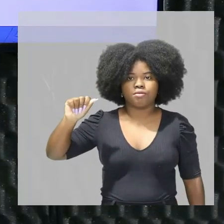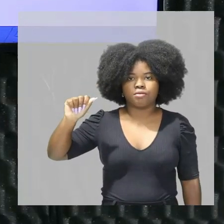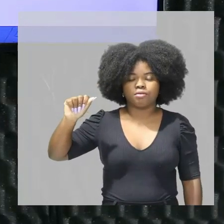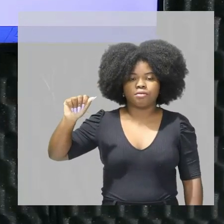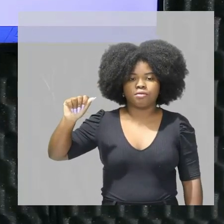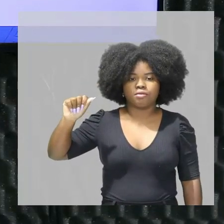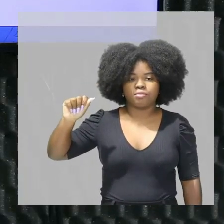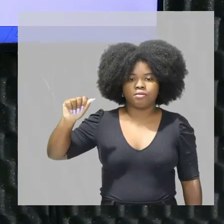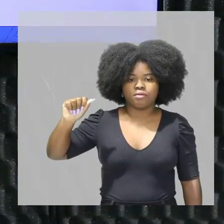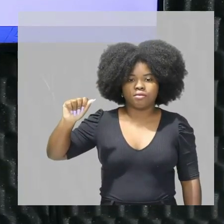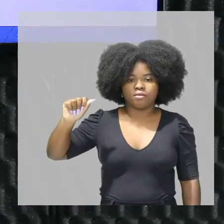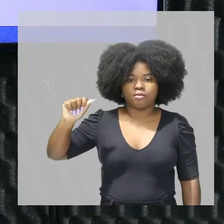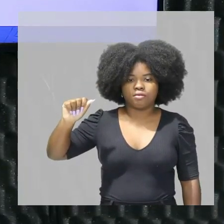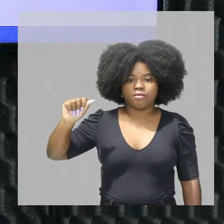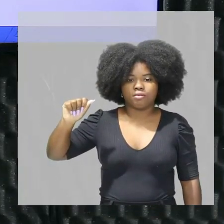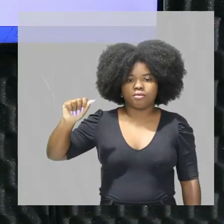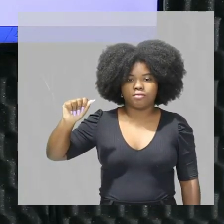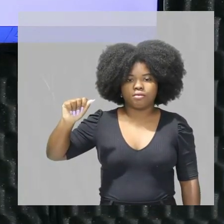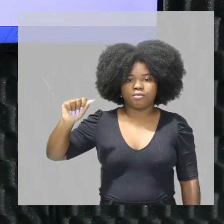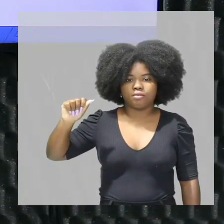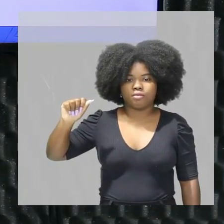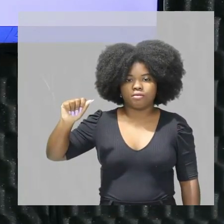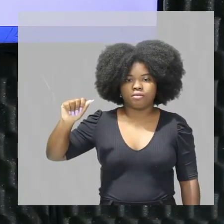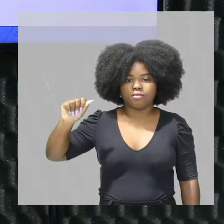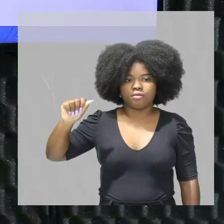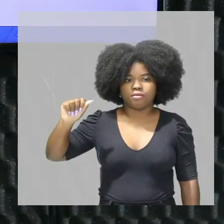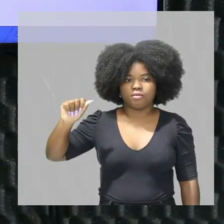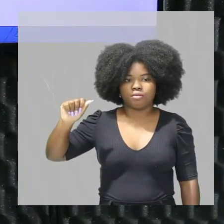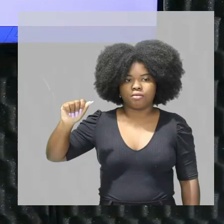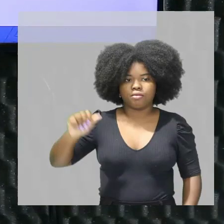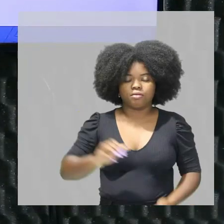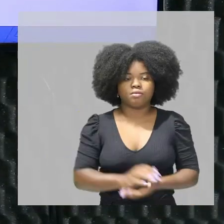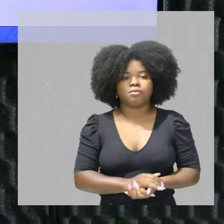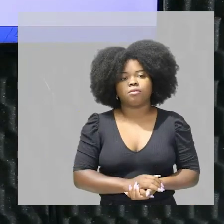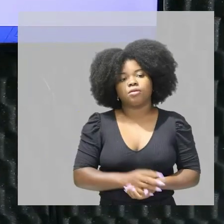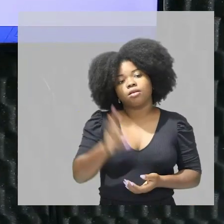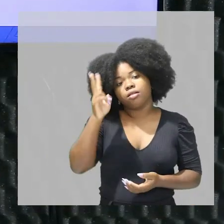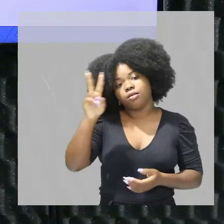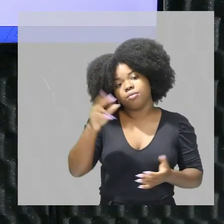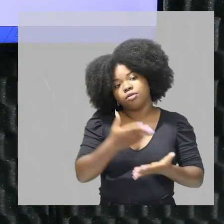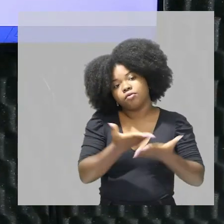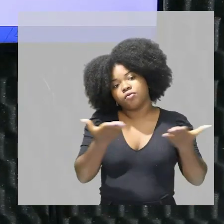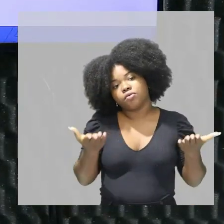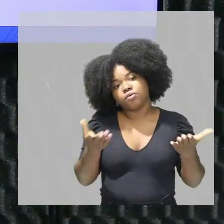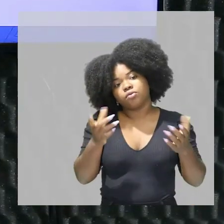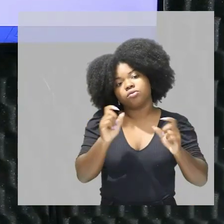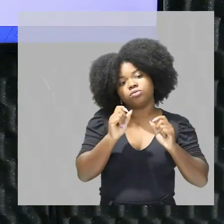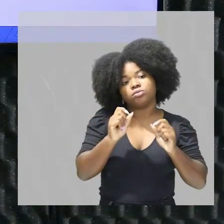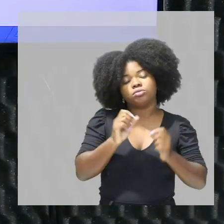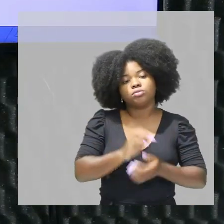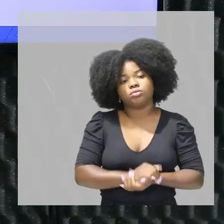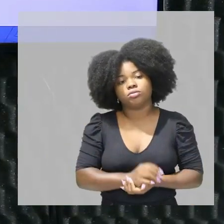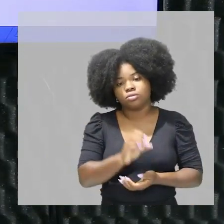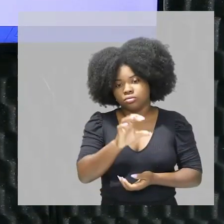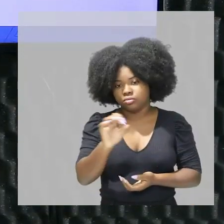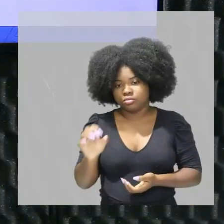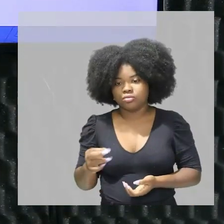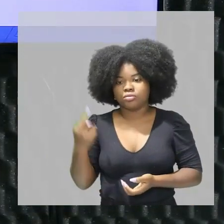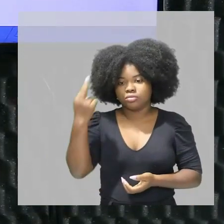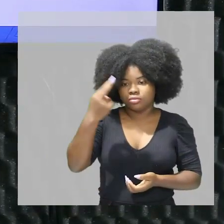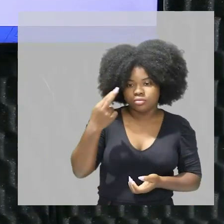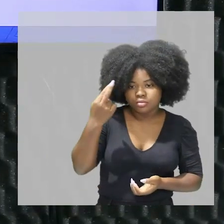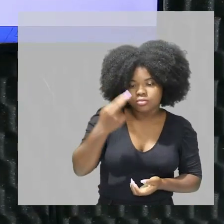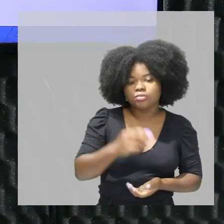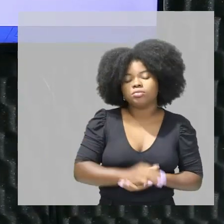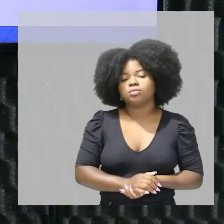Aprazível para as nossas intenções tá lembrando senhores que aqui cada um tanto racionalismo